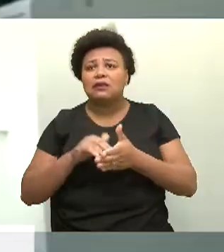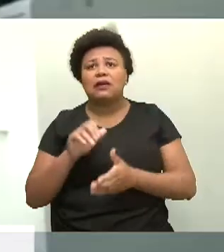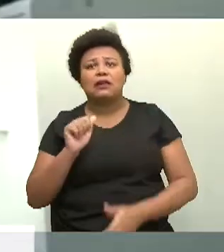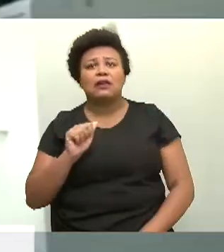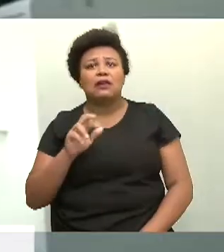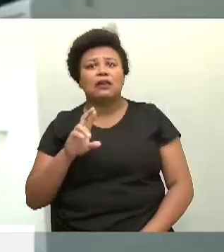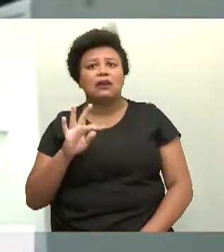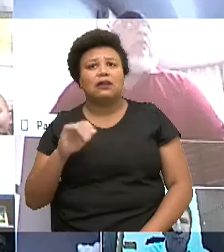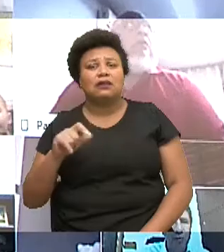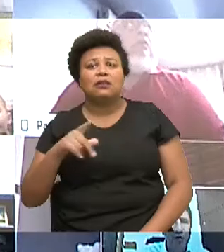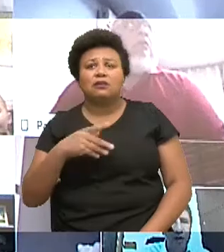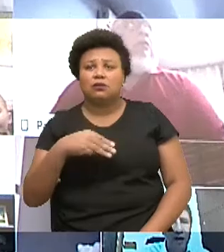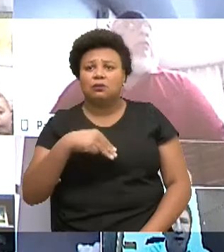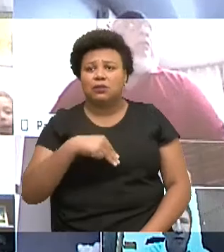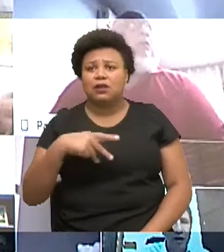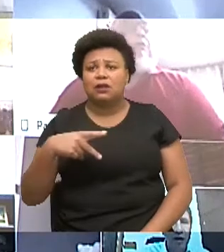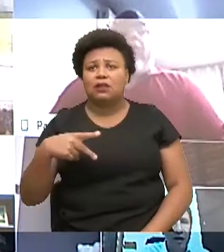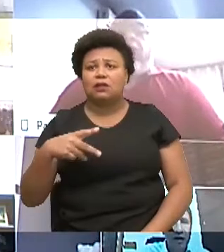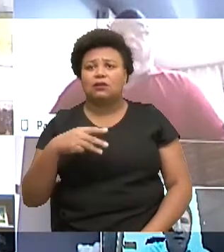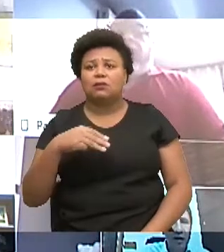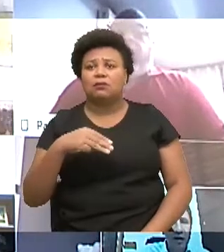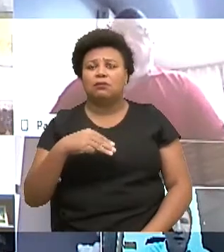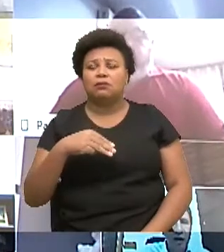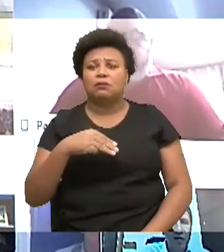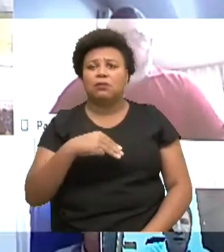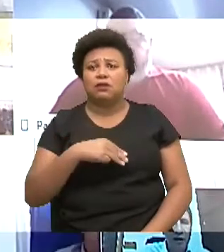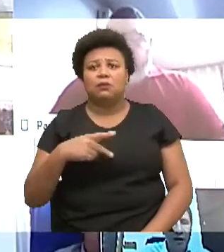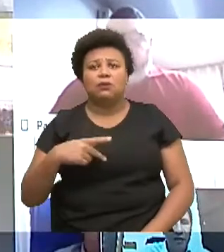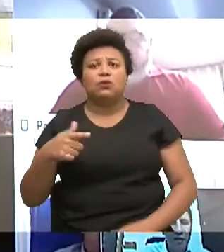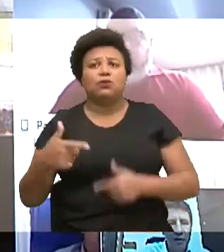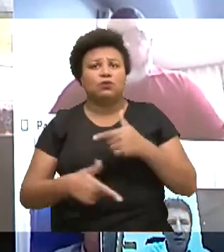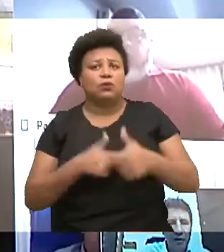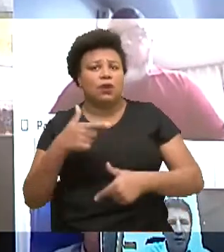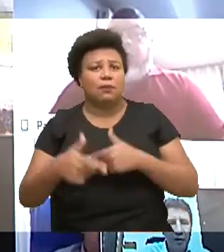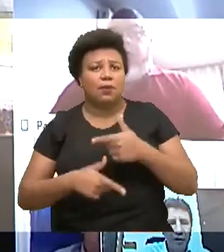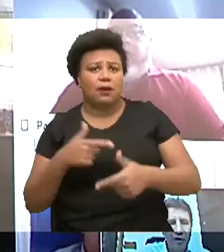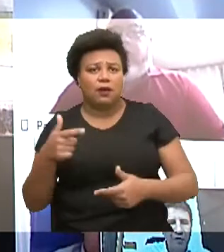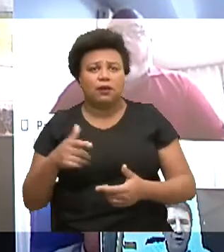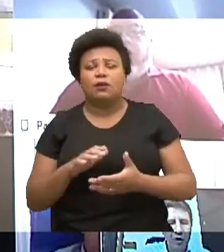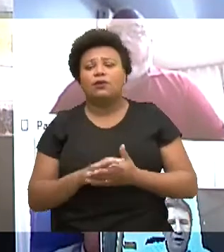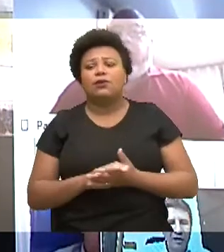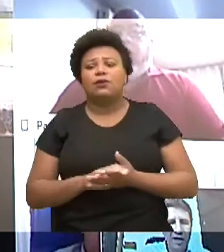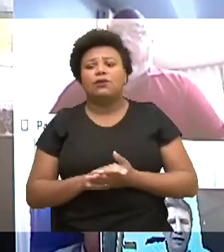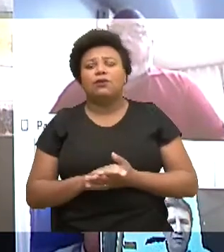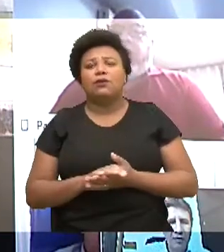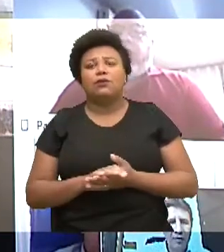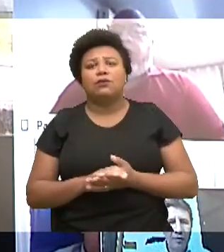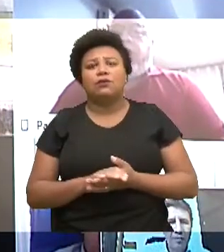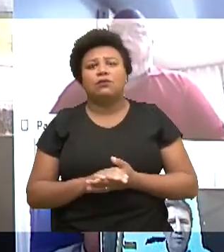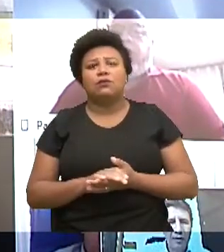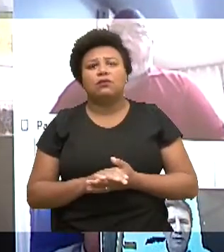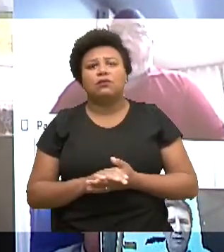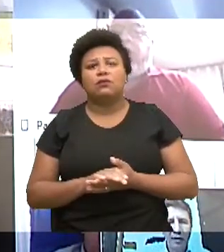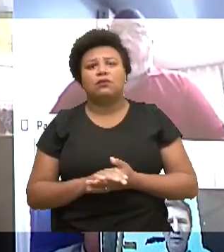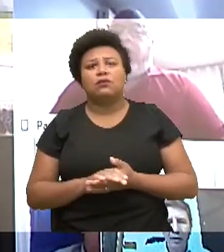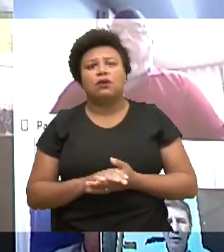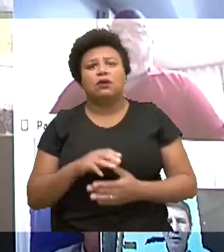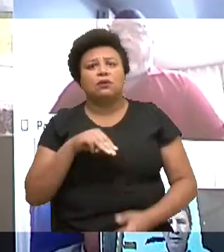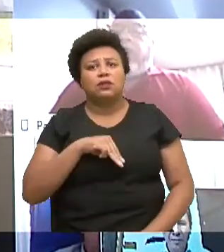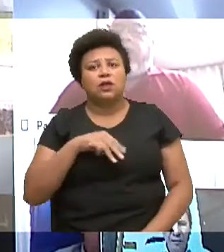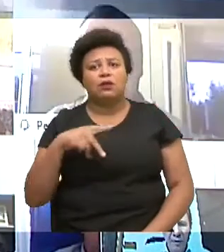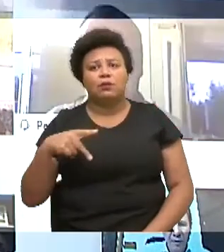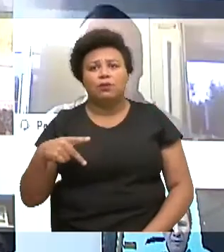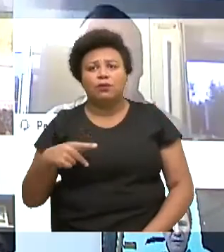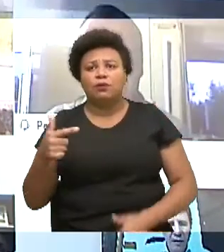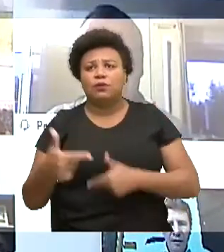do Trabalho, também do Ministério Federal, que a senhora falou. O Ministério Público do Trabalho está